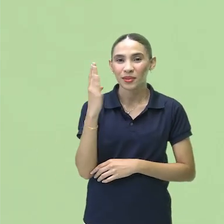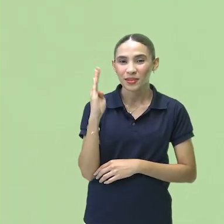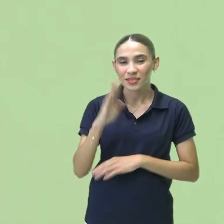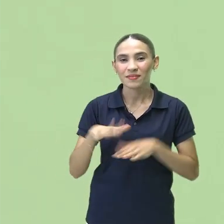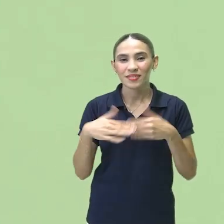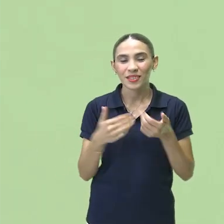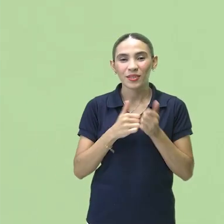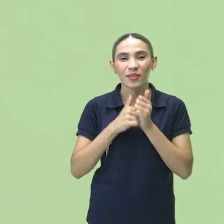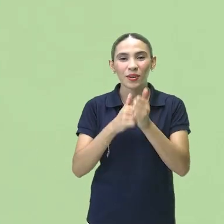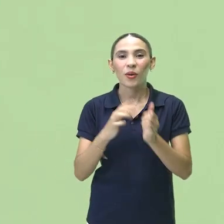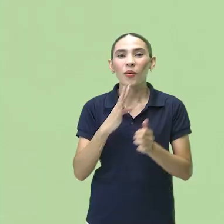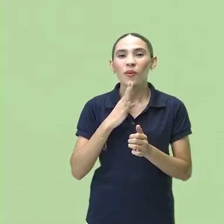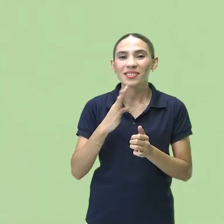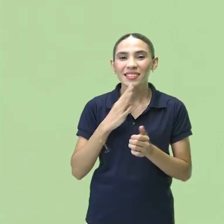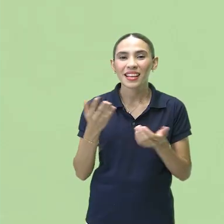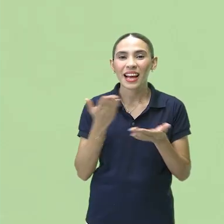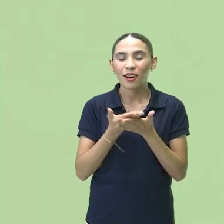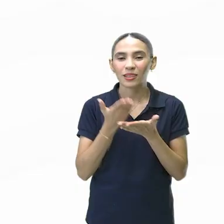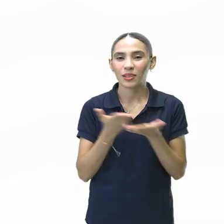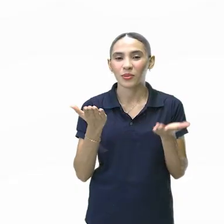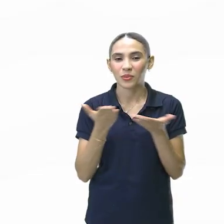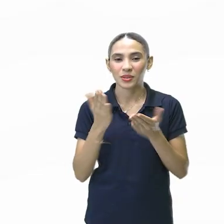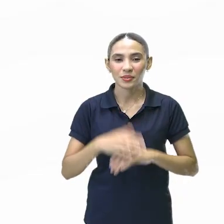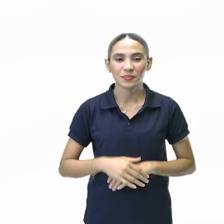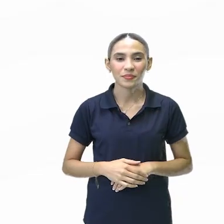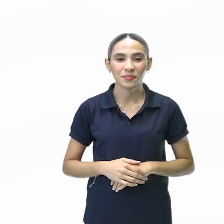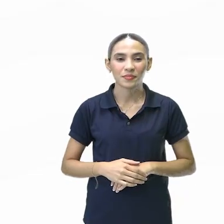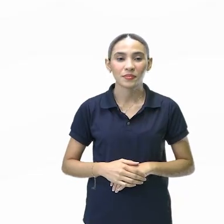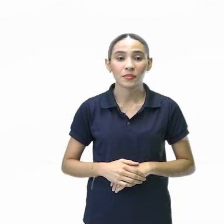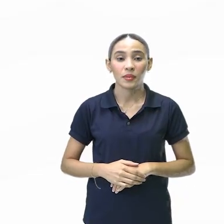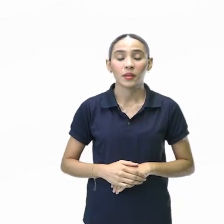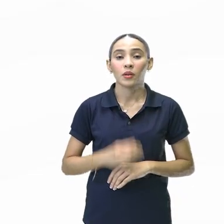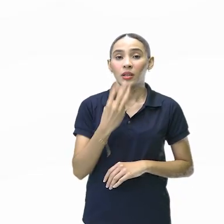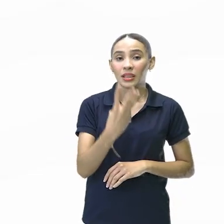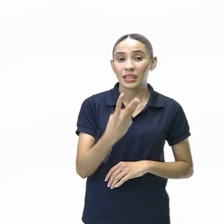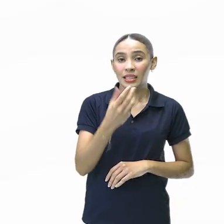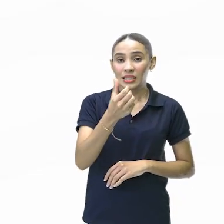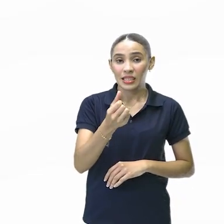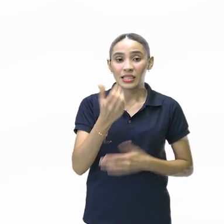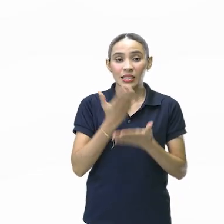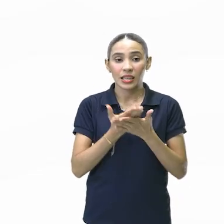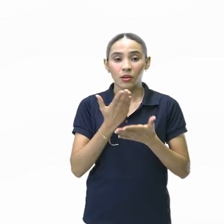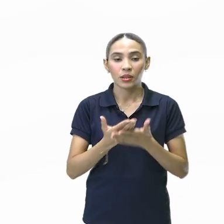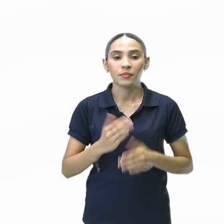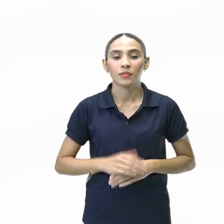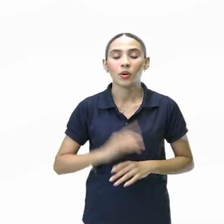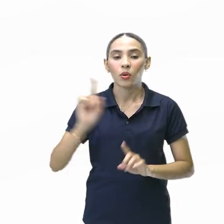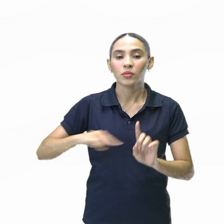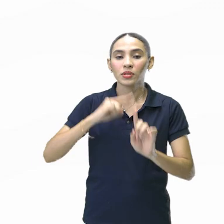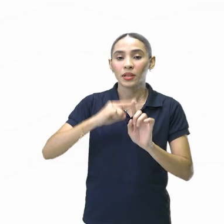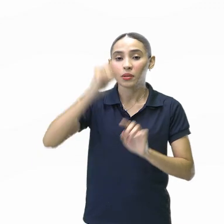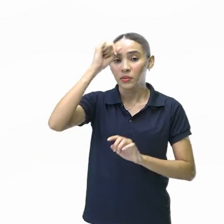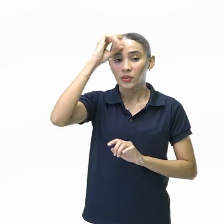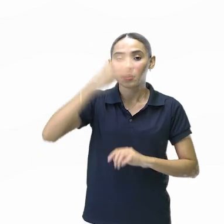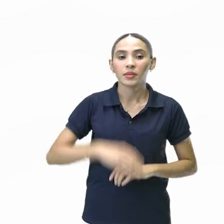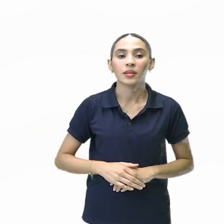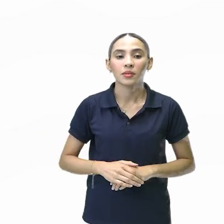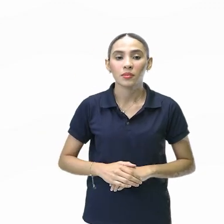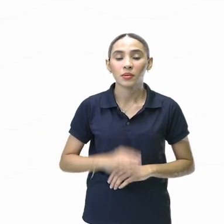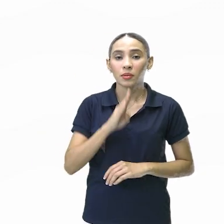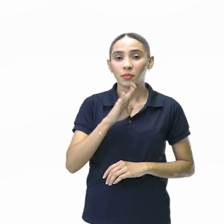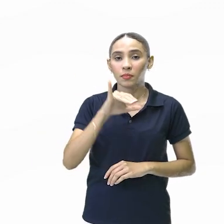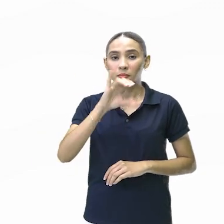Biologia, e vamos conhecer a nossa aula de hoje. A aula de número 36, Objeto de